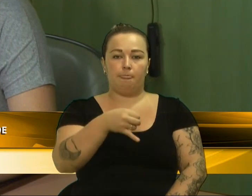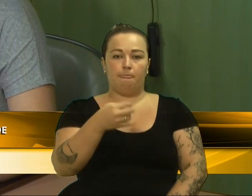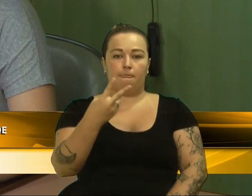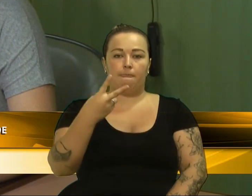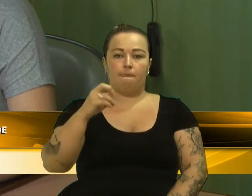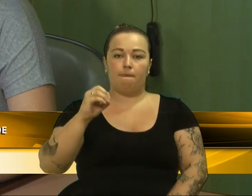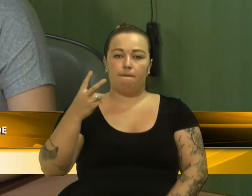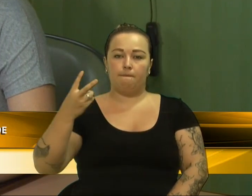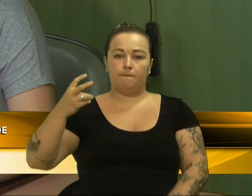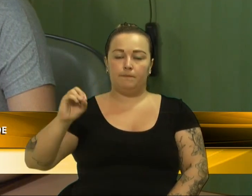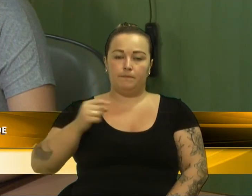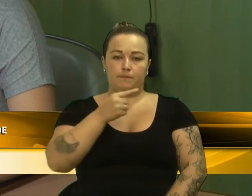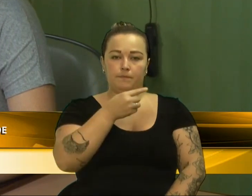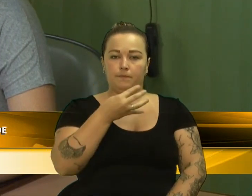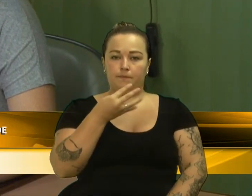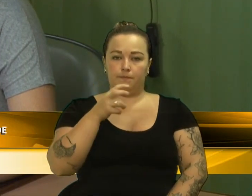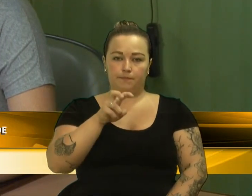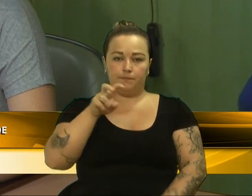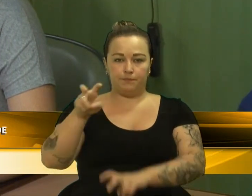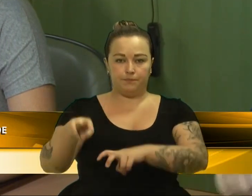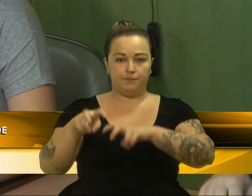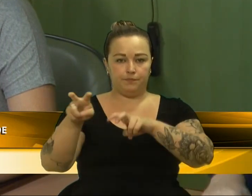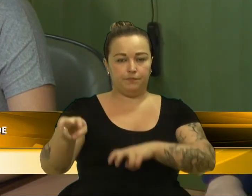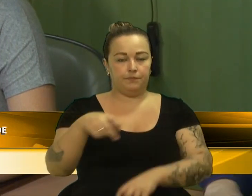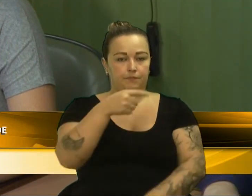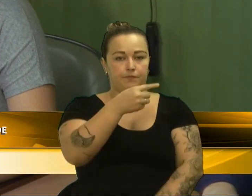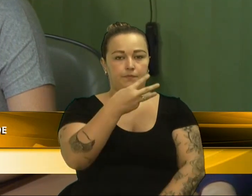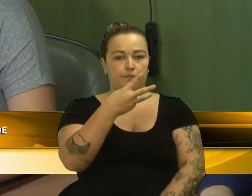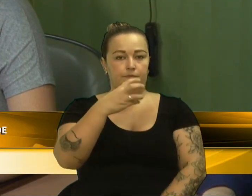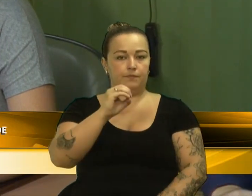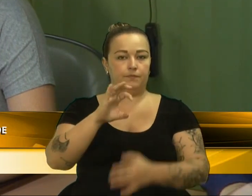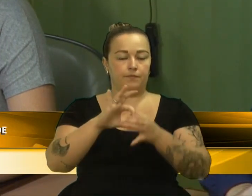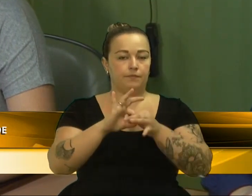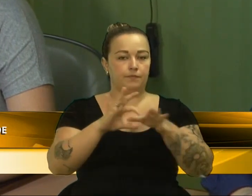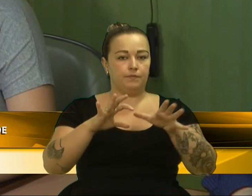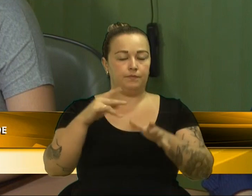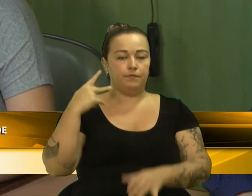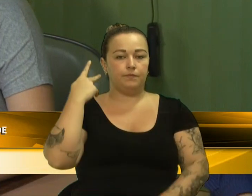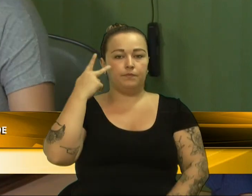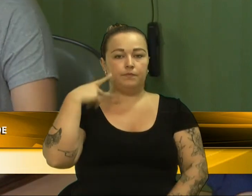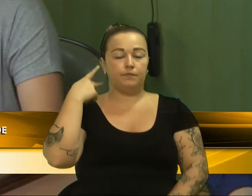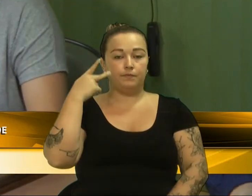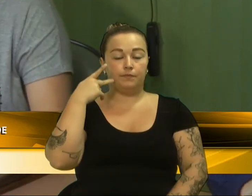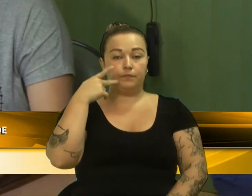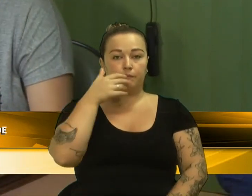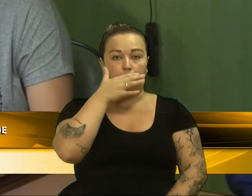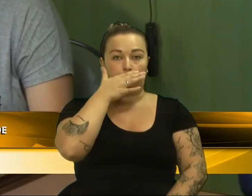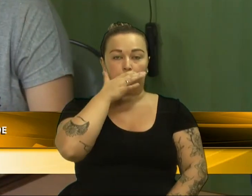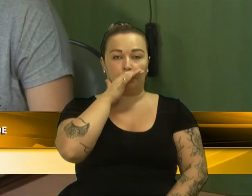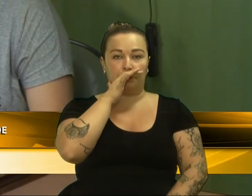2020, 145 anos de colonização e 130 de emancipação política.